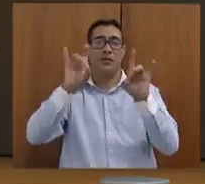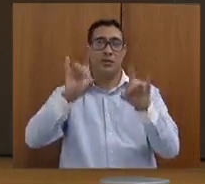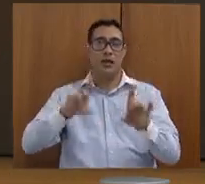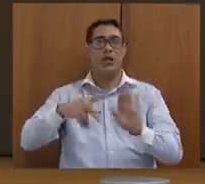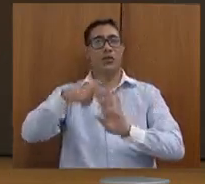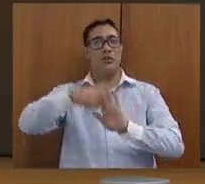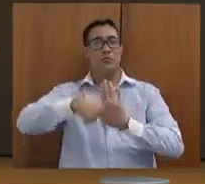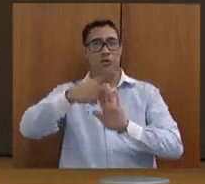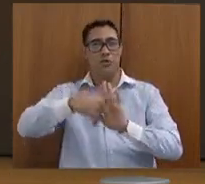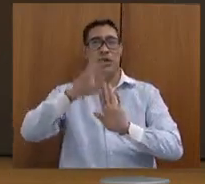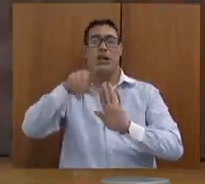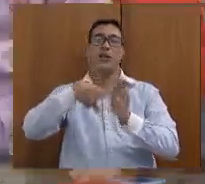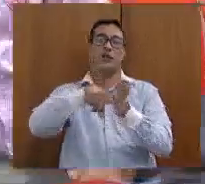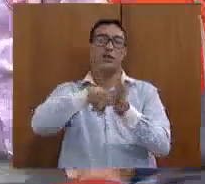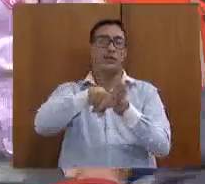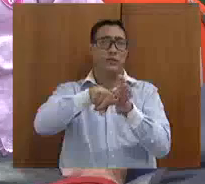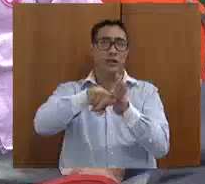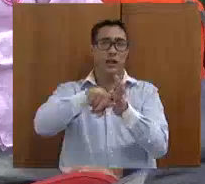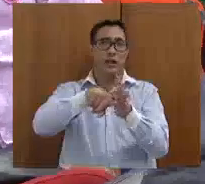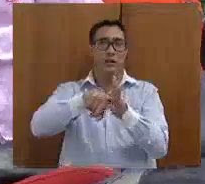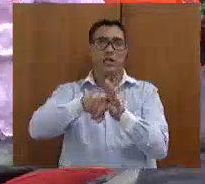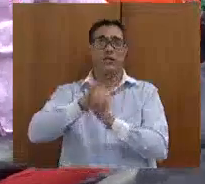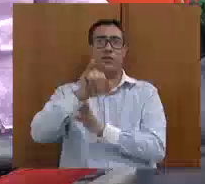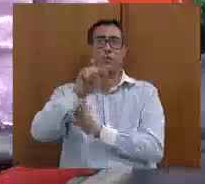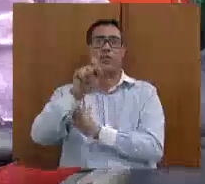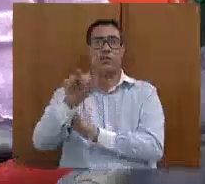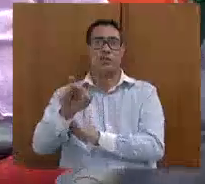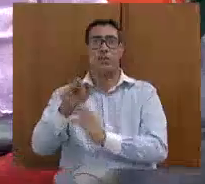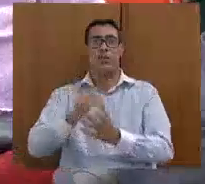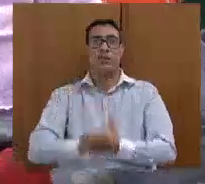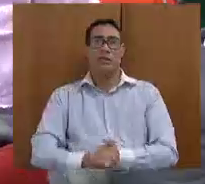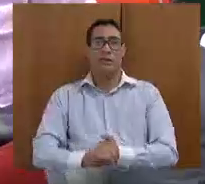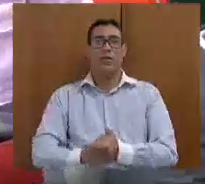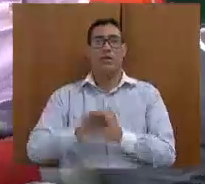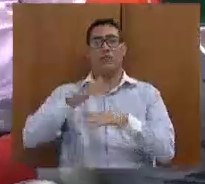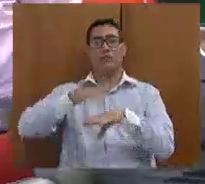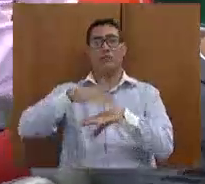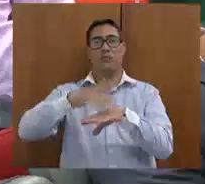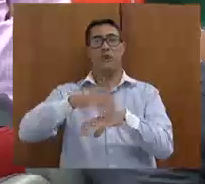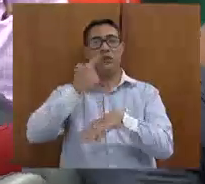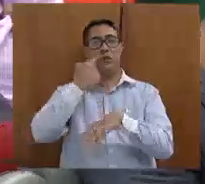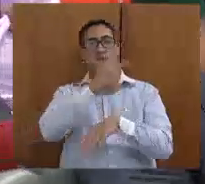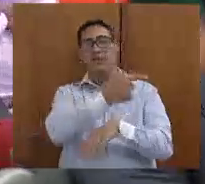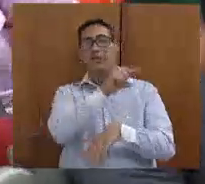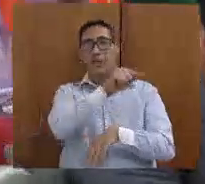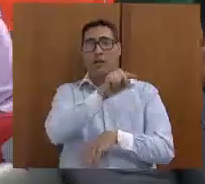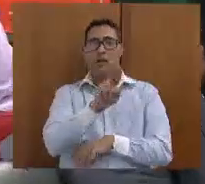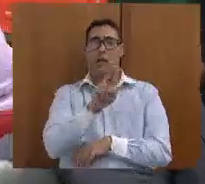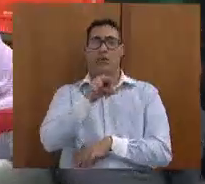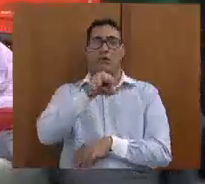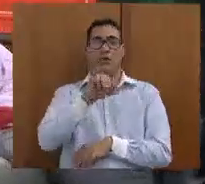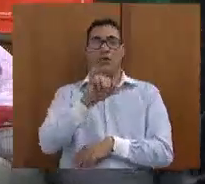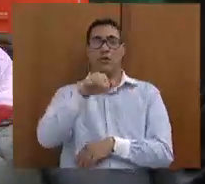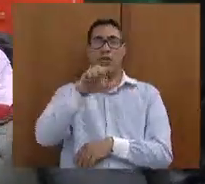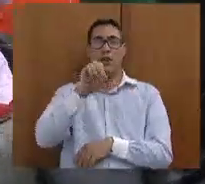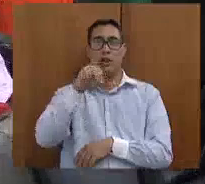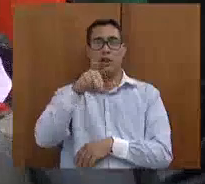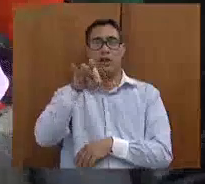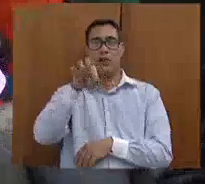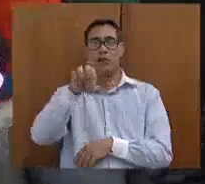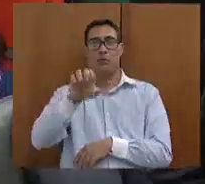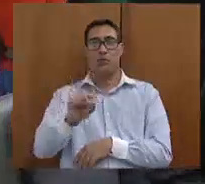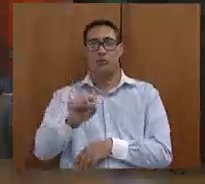fiscalização Igor porque o que eu tenho visto na unimontes é que